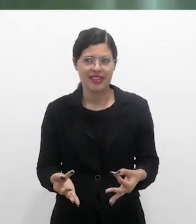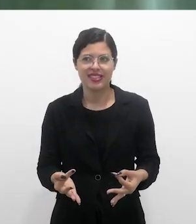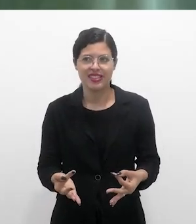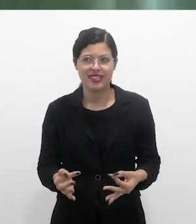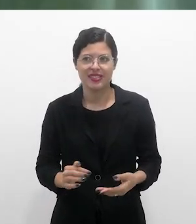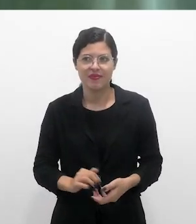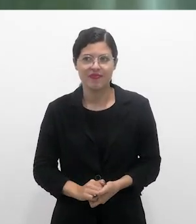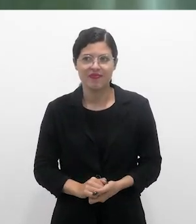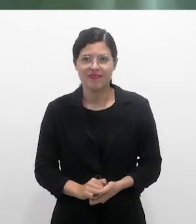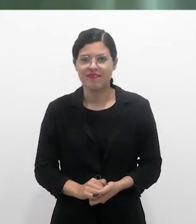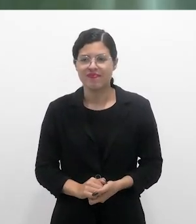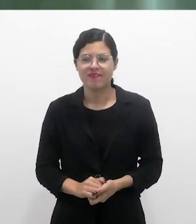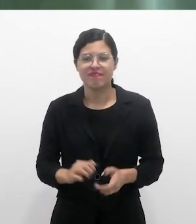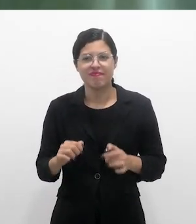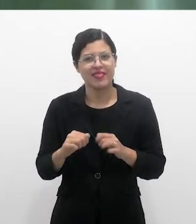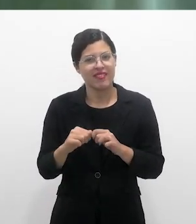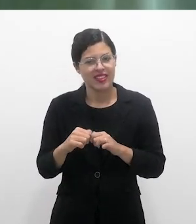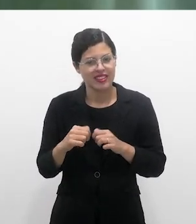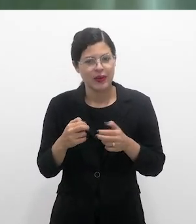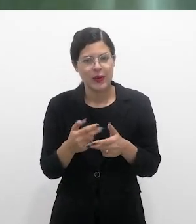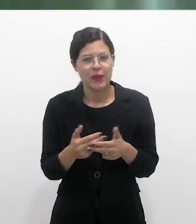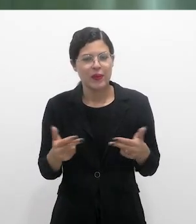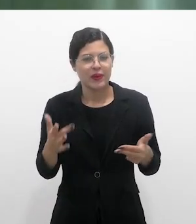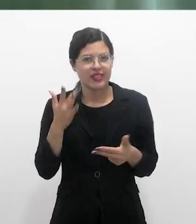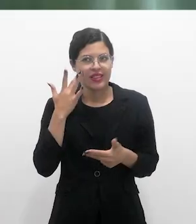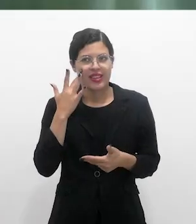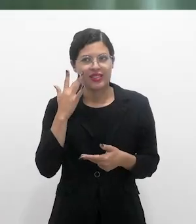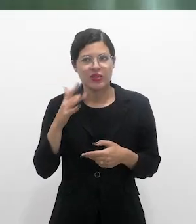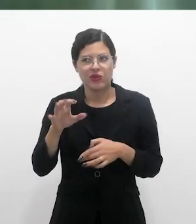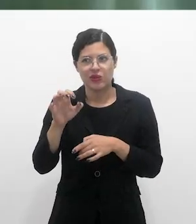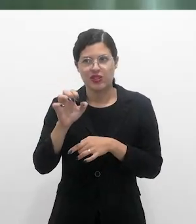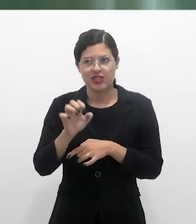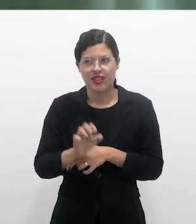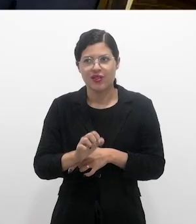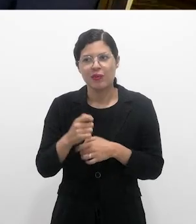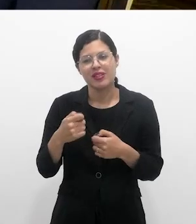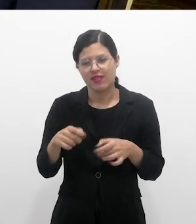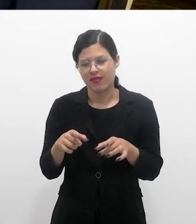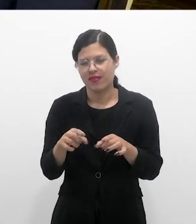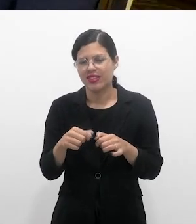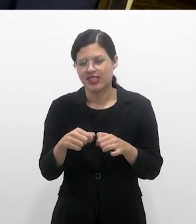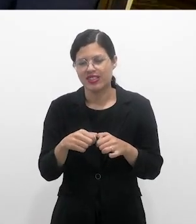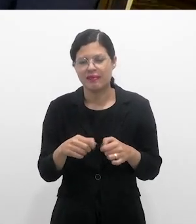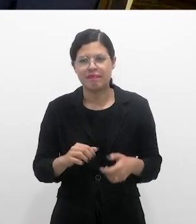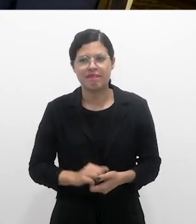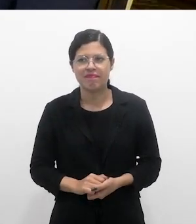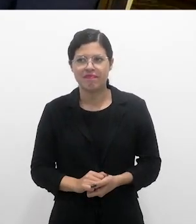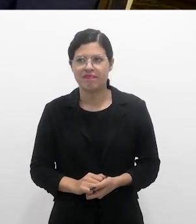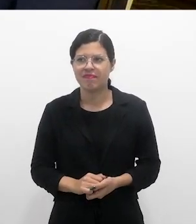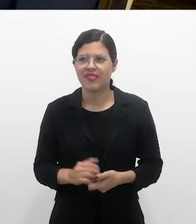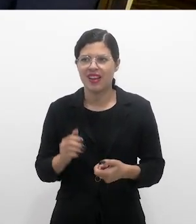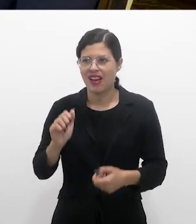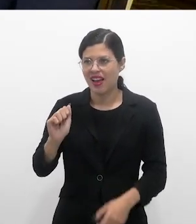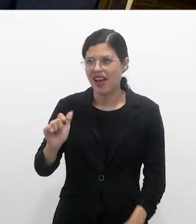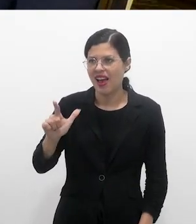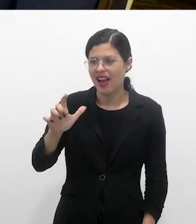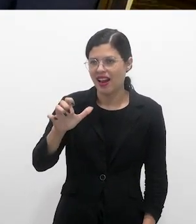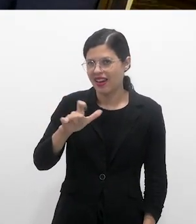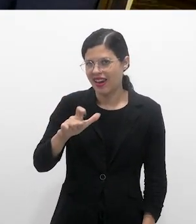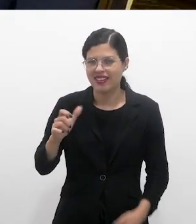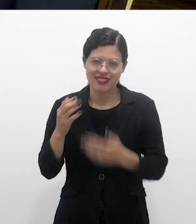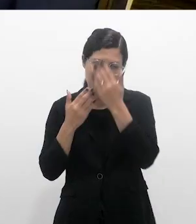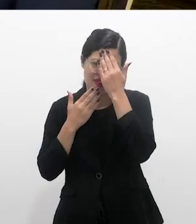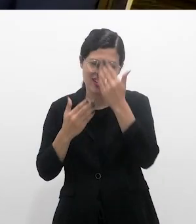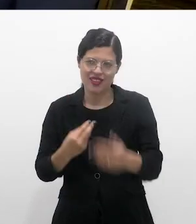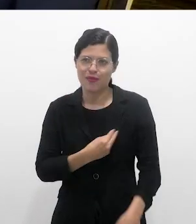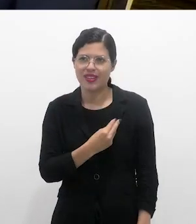que fazem coisas que eu acho que o Estado deveria fazer. Com certeza. Obrigado, Alex, pela tua presença mais uma vez aqui